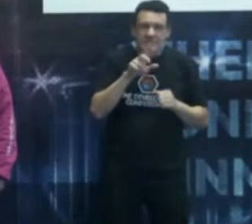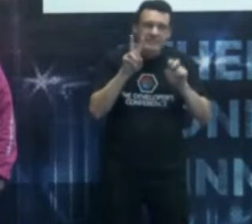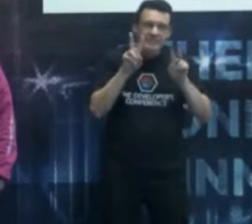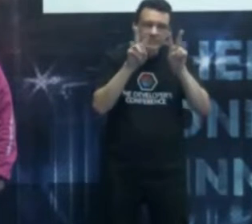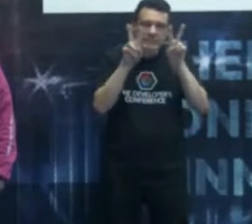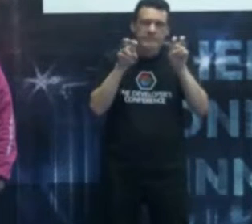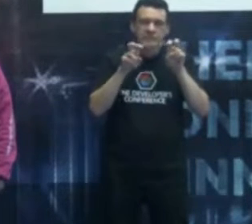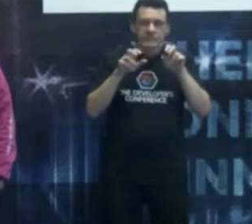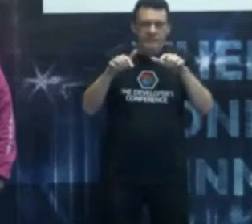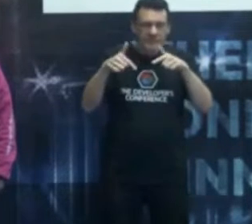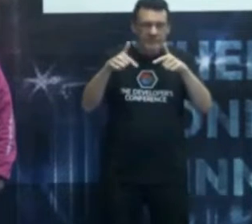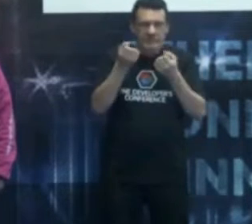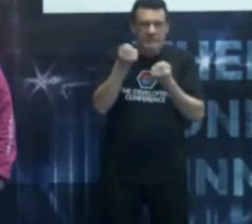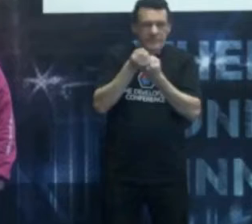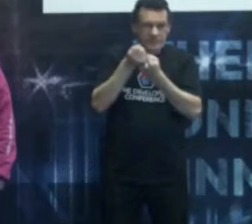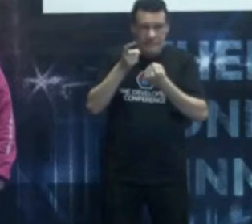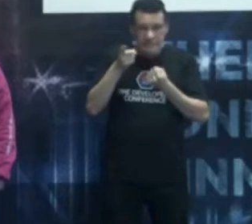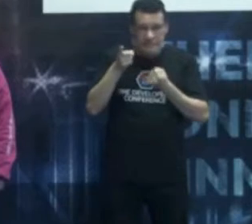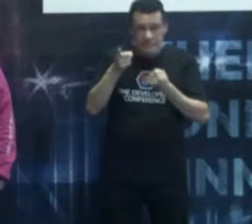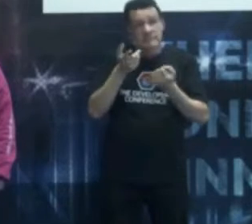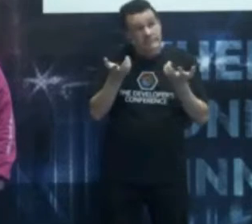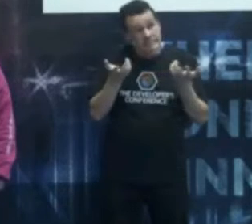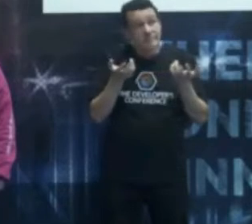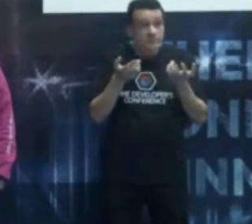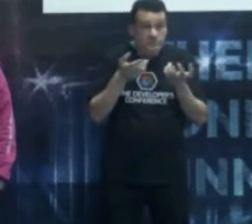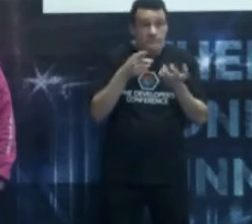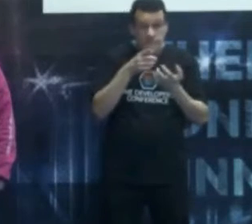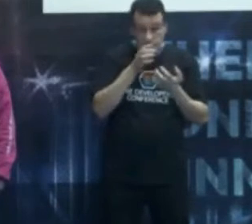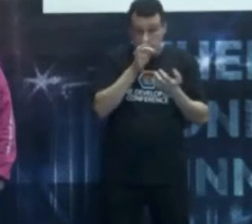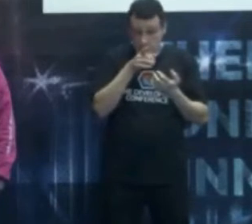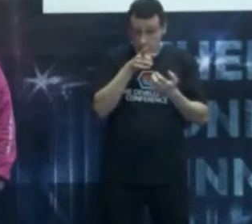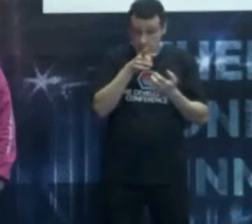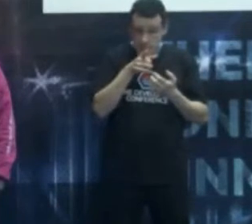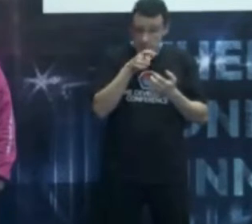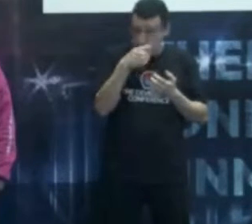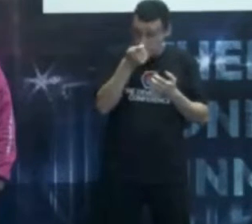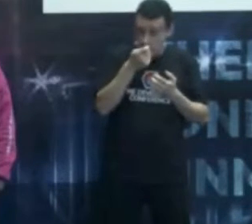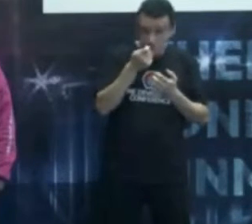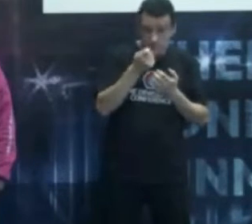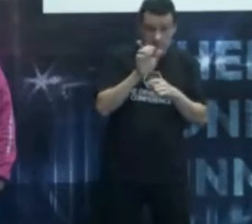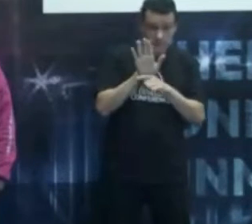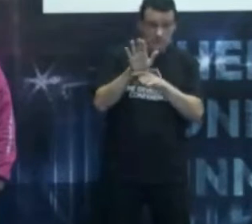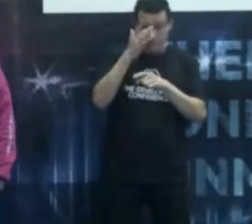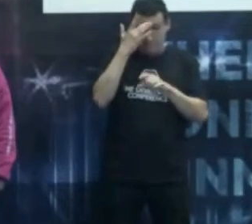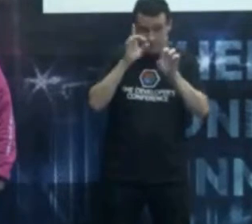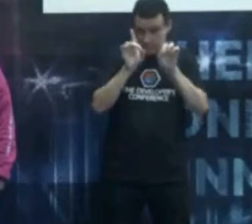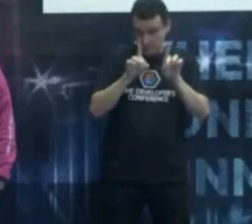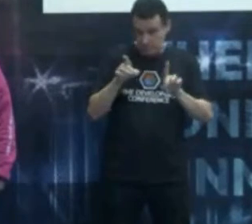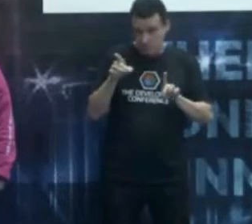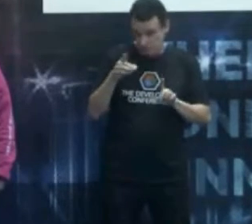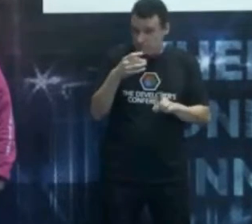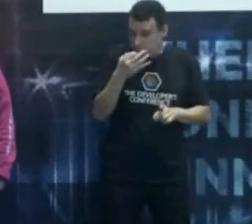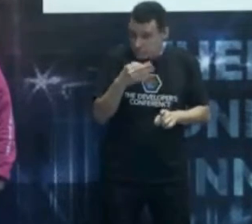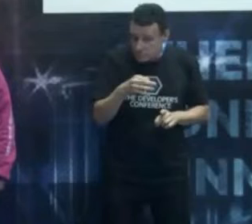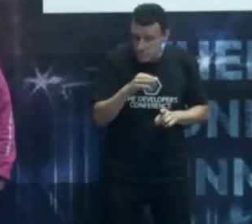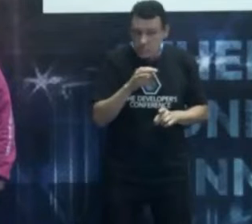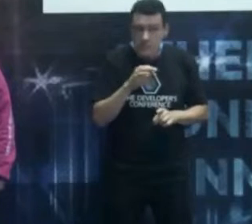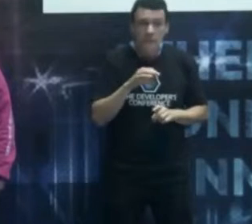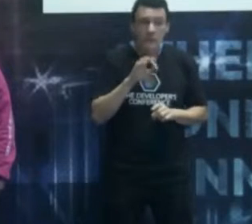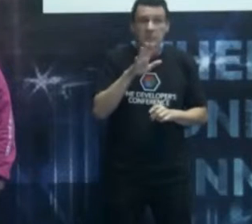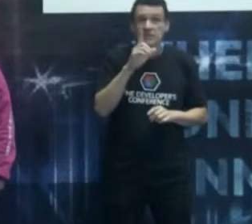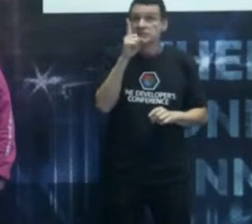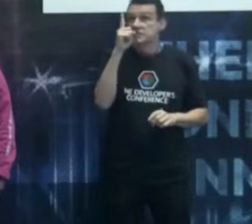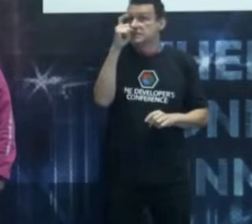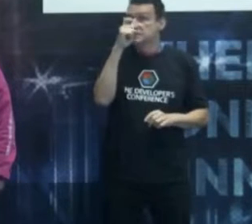um dos possíveis investimentos para conseguir garantir a inclusão de pessoas com deficiência. Agora, eu não sei se necessariamente é difícil. Existe